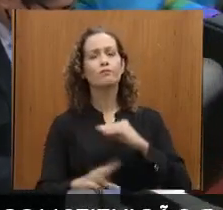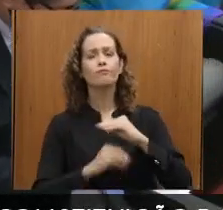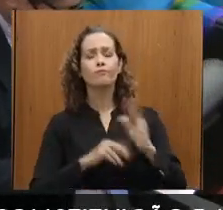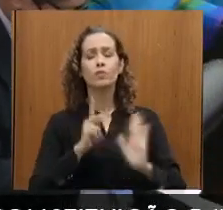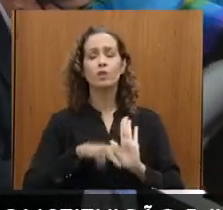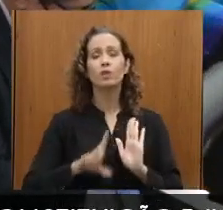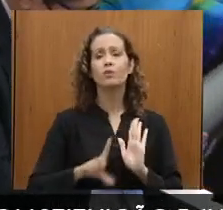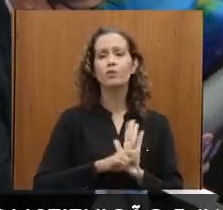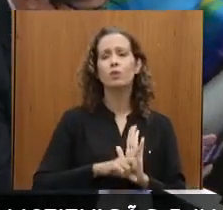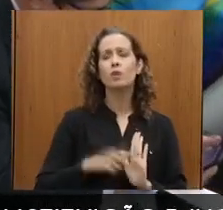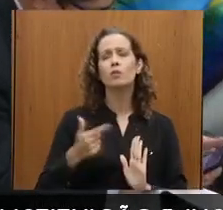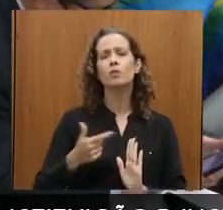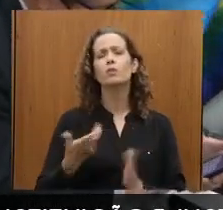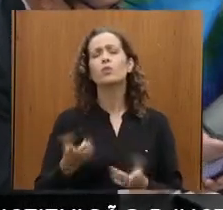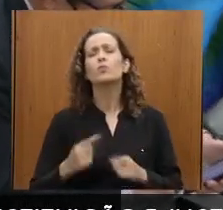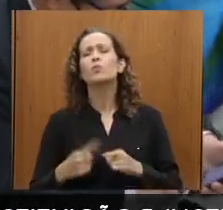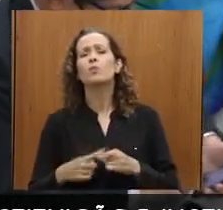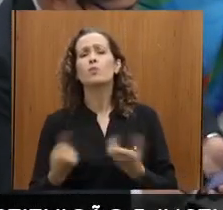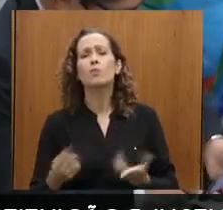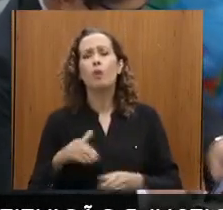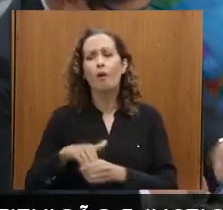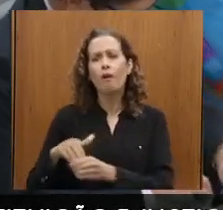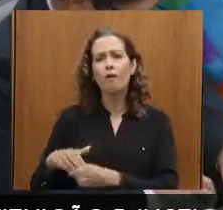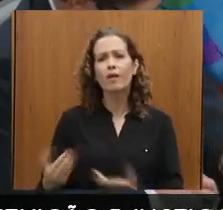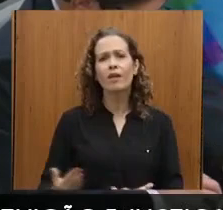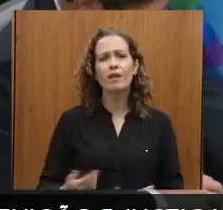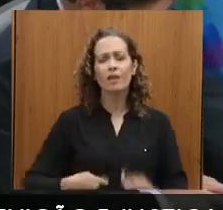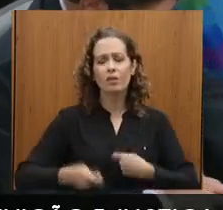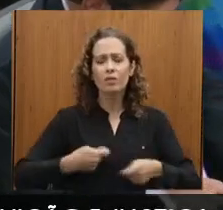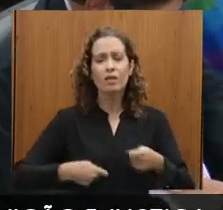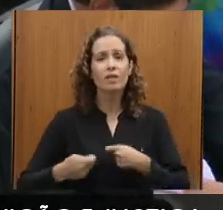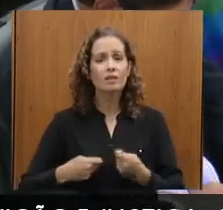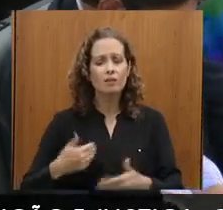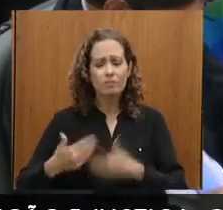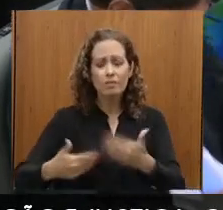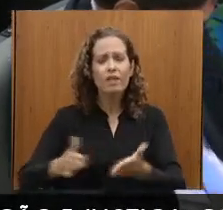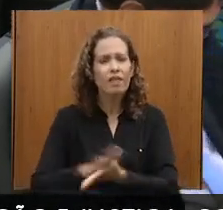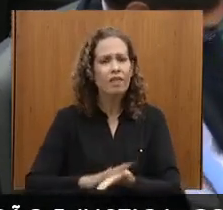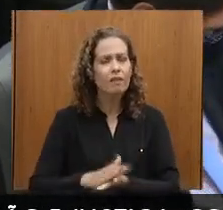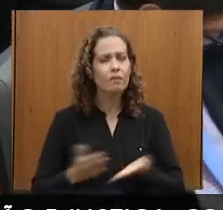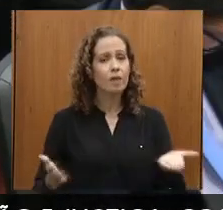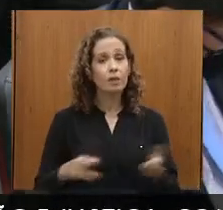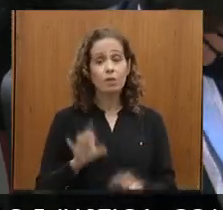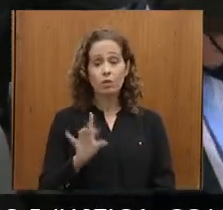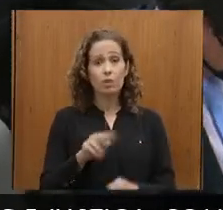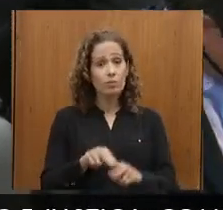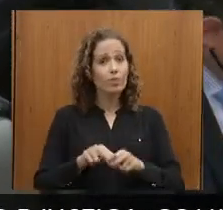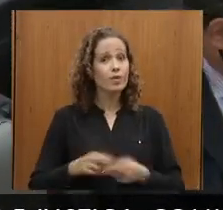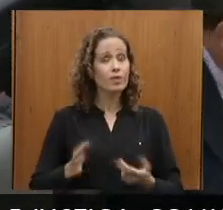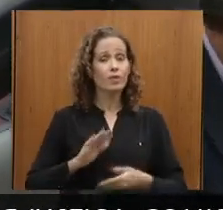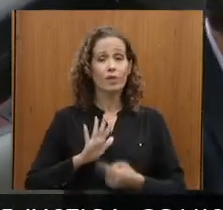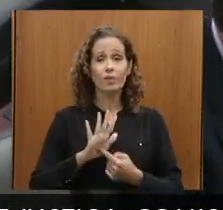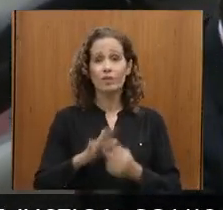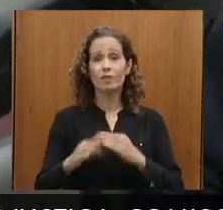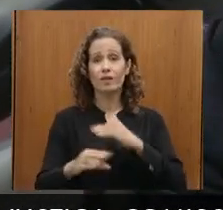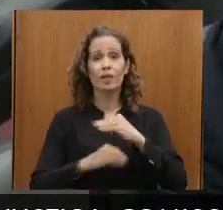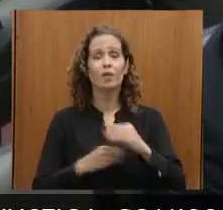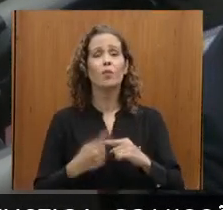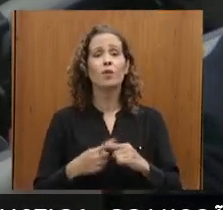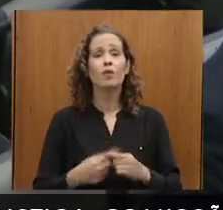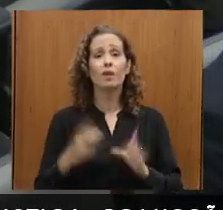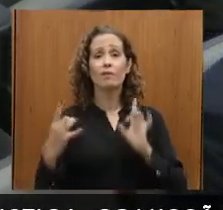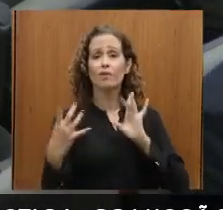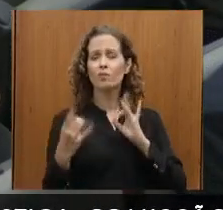pronto para o segundo turno? Porque não avançavam negociações com vocês. Só por isso que apresentei a emenda, porque eu não tinha retorno.